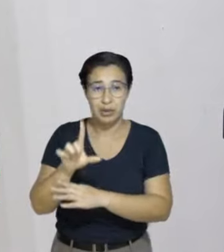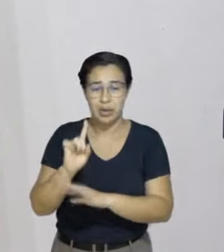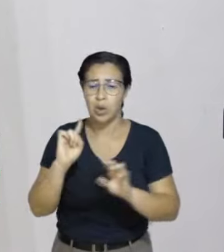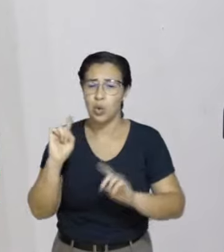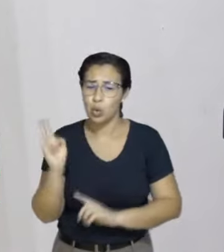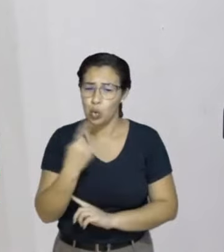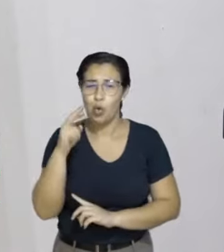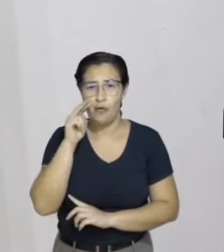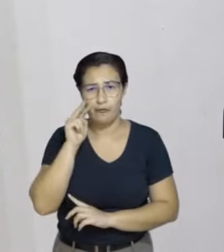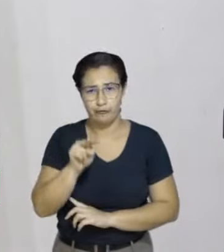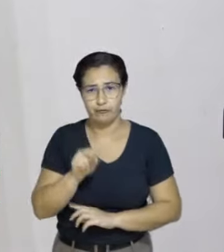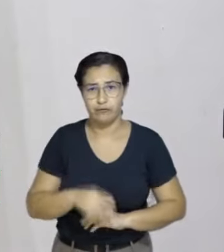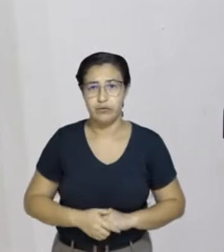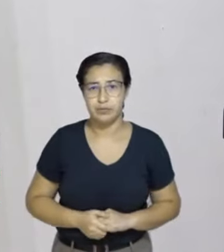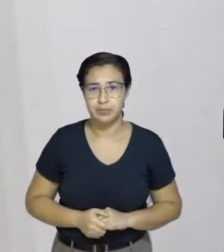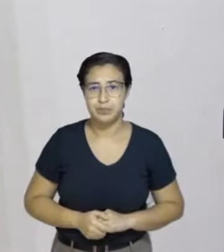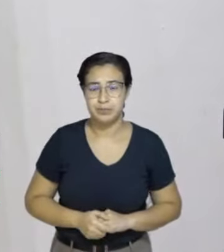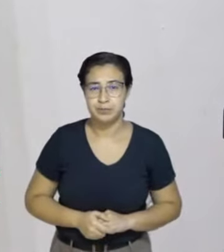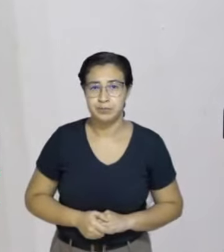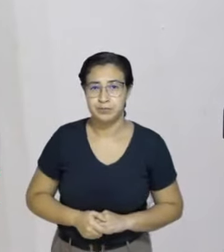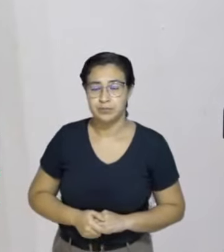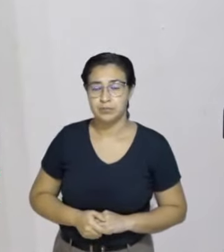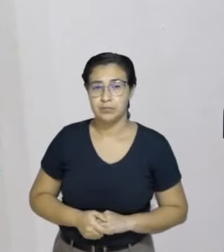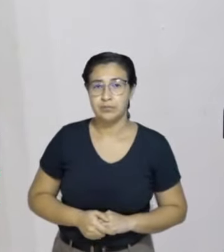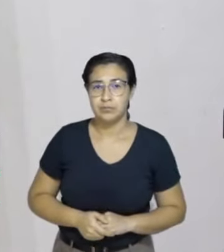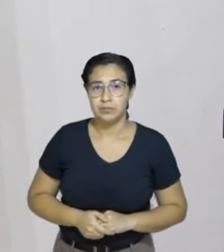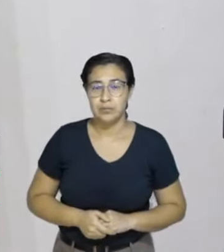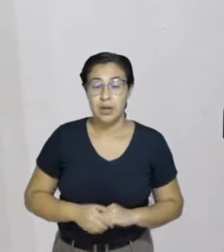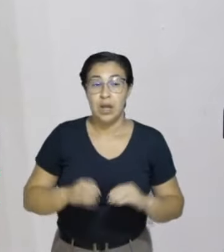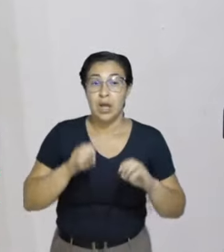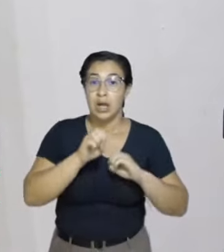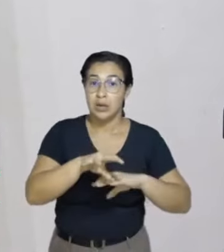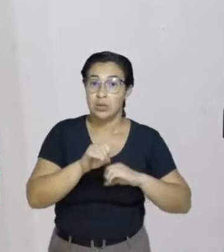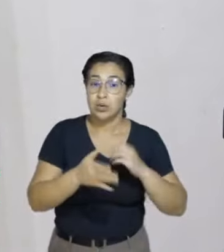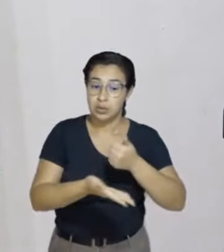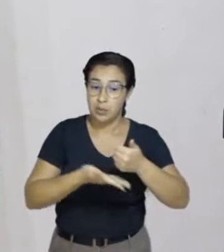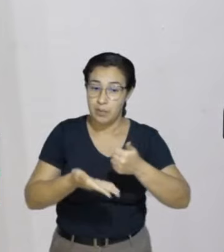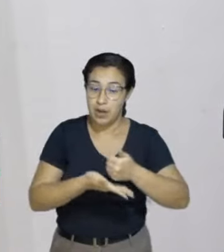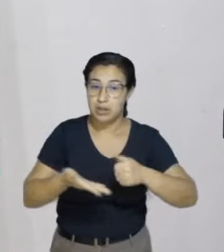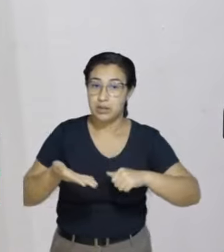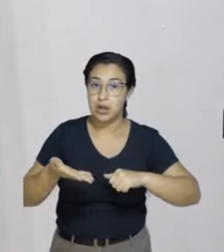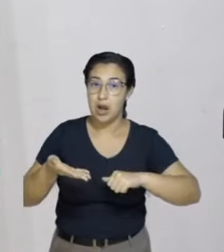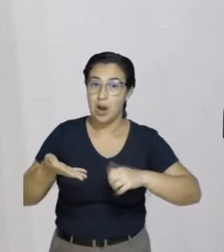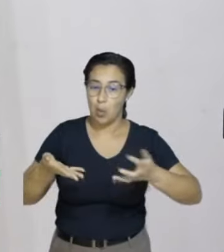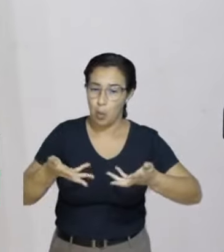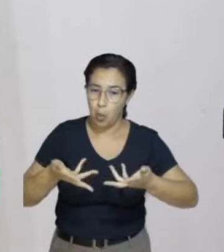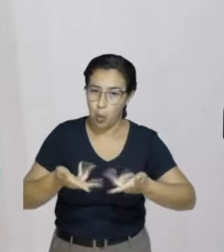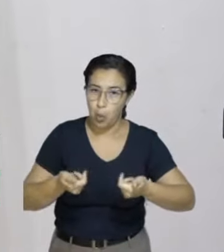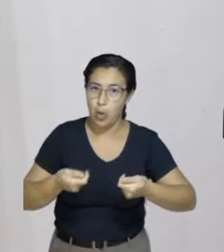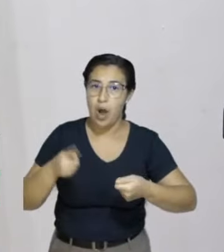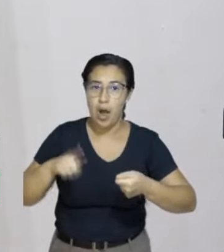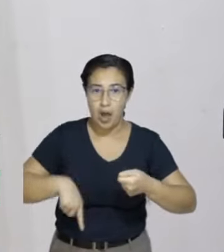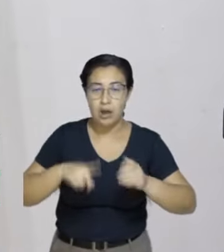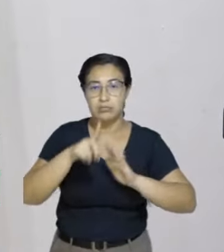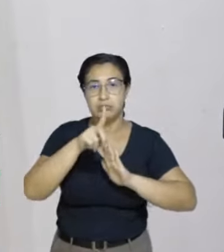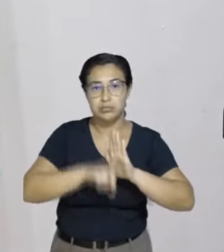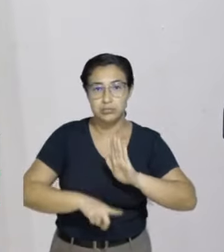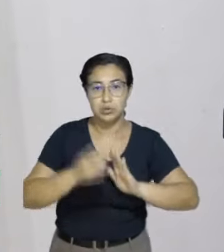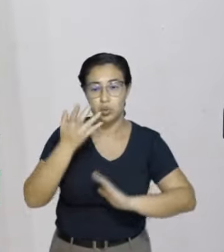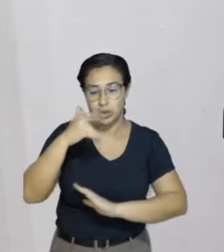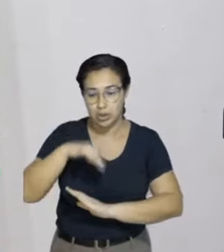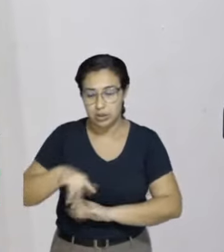acompanhamos. Senhoras e senhores, a educação básica de qualidade é um direito de crianças e adolescentes,